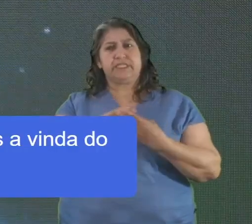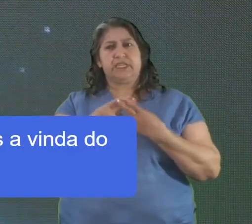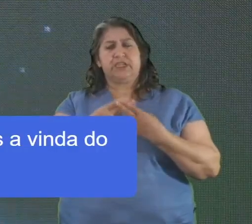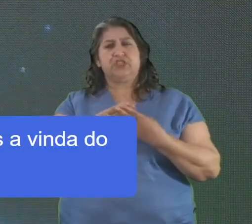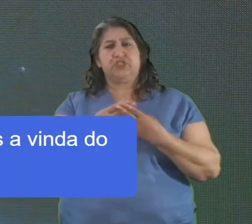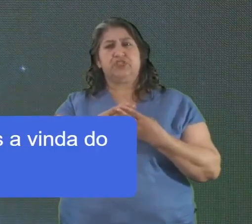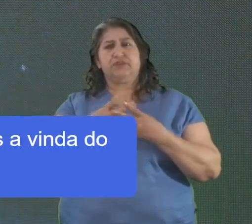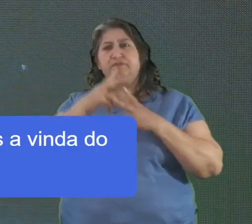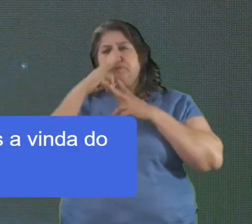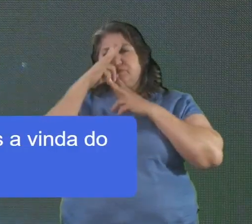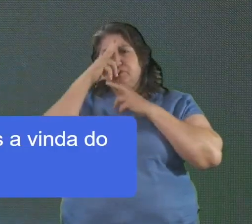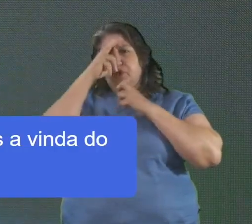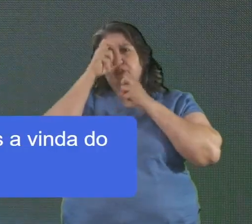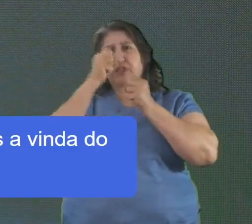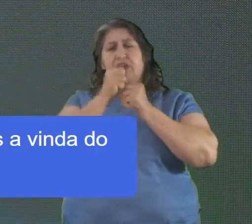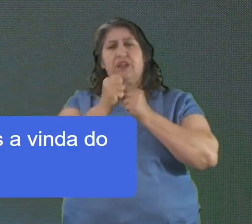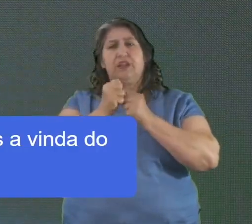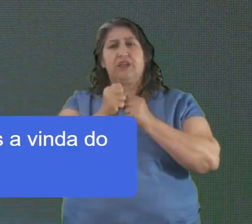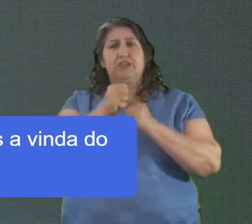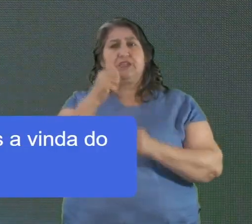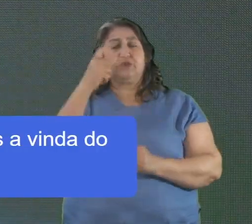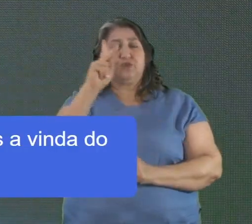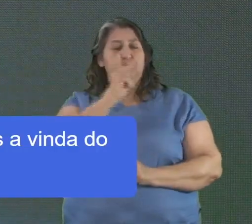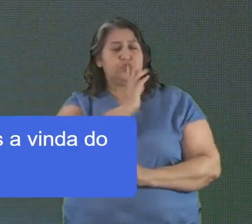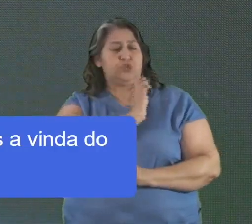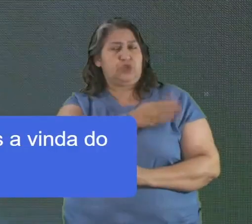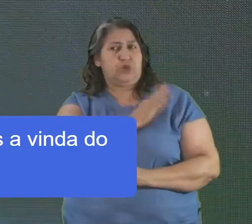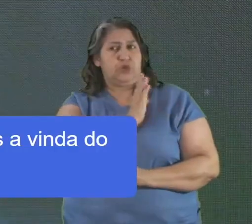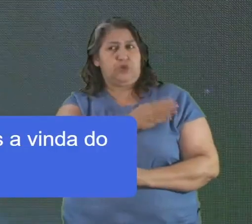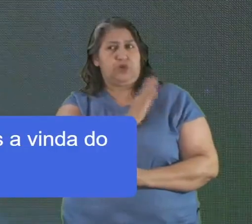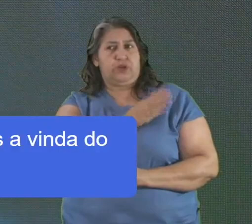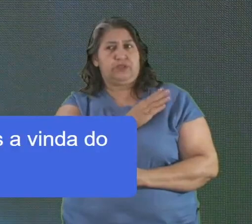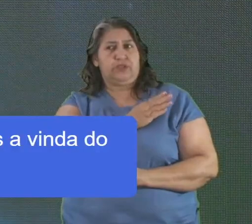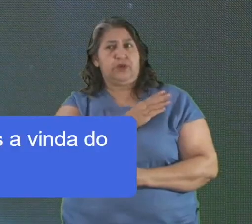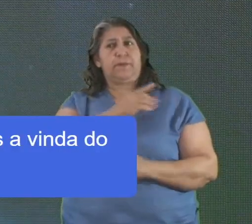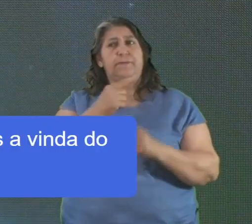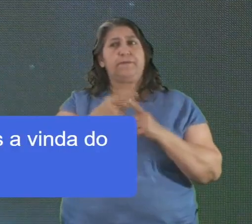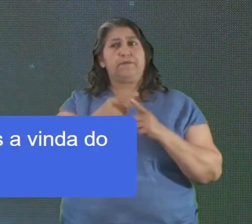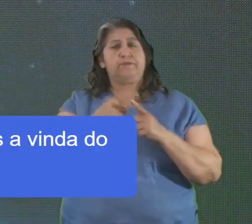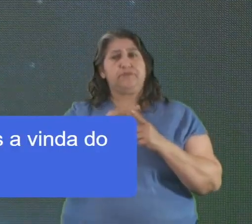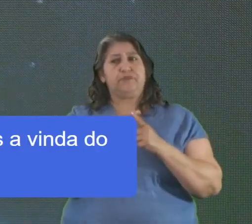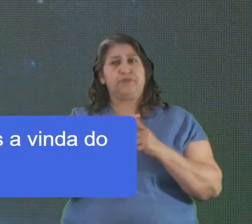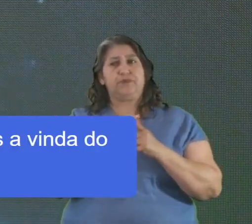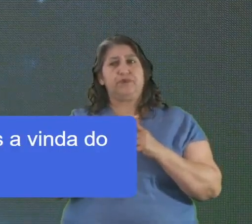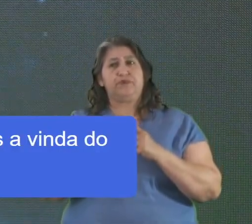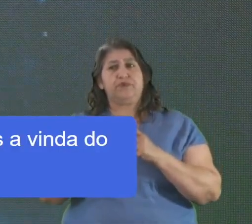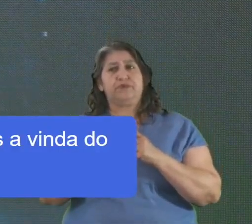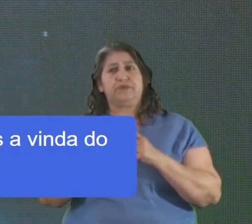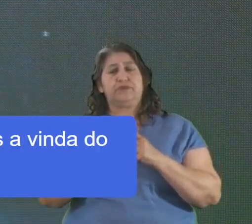pacientes e fortaleçam o seu coração.